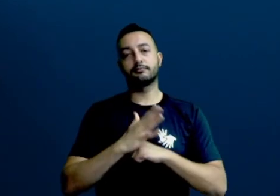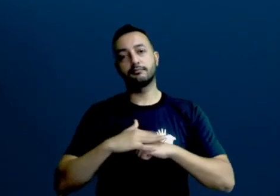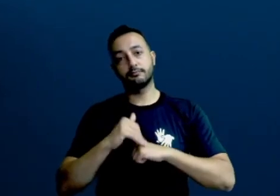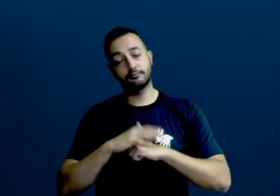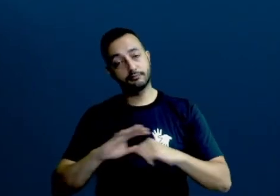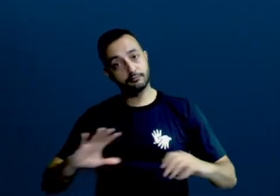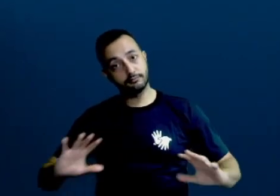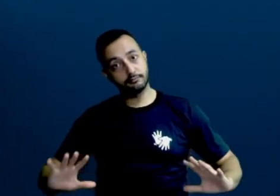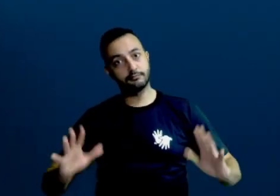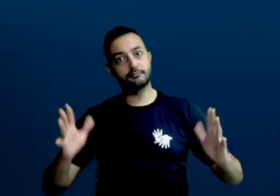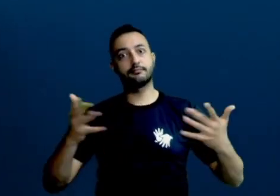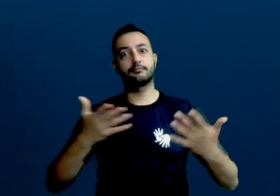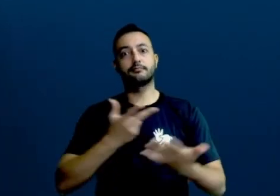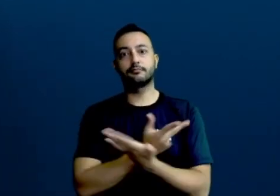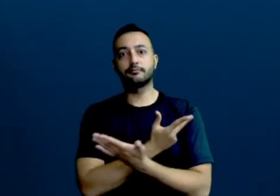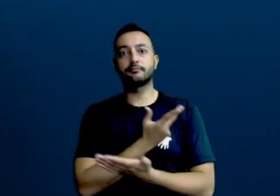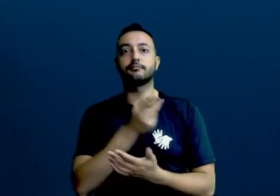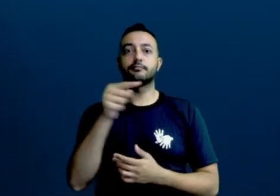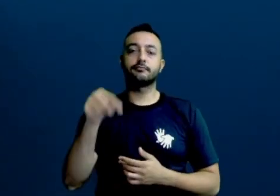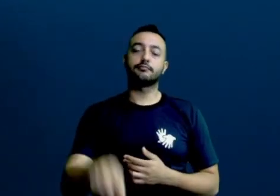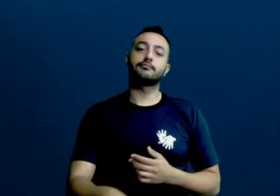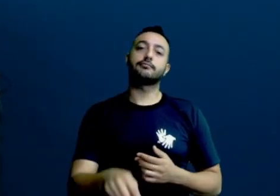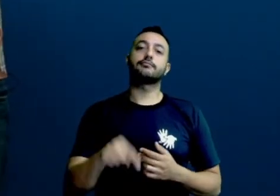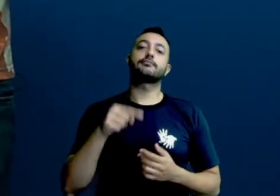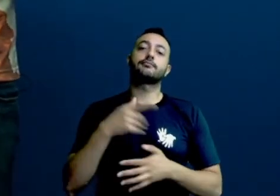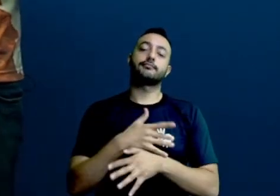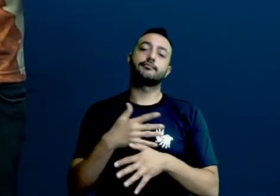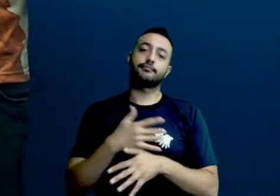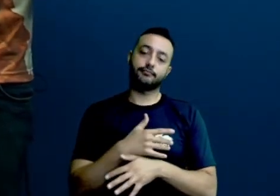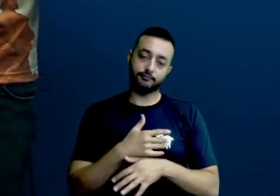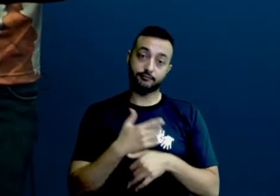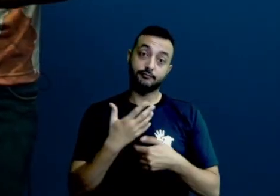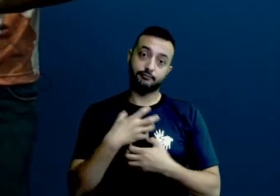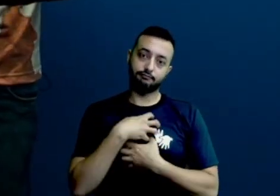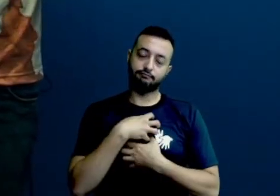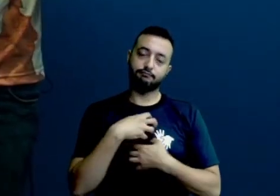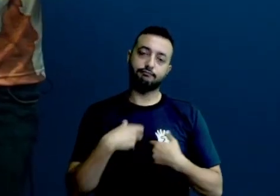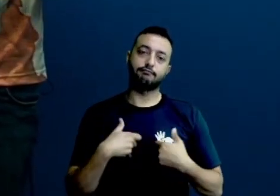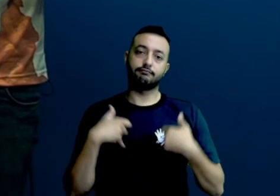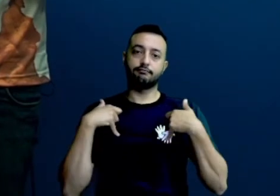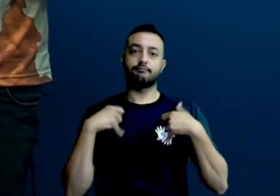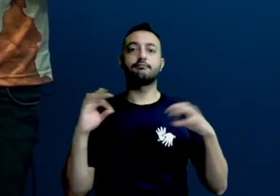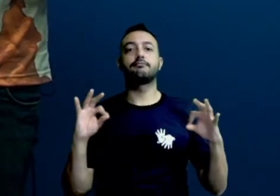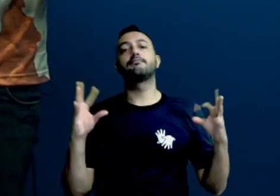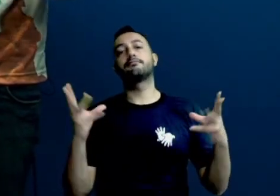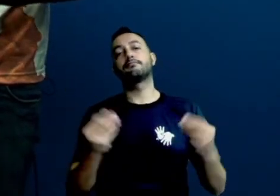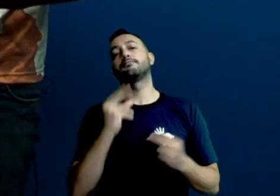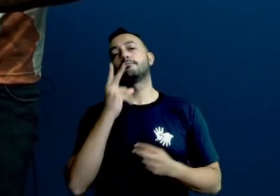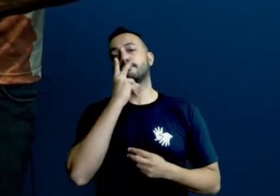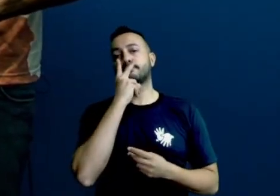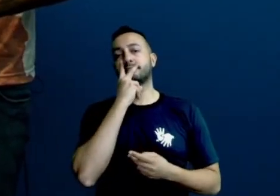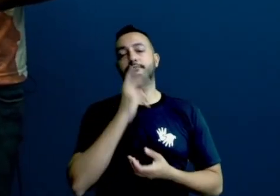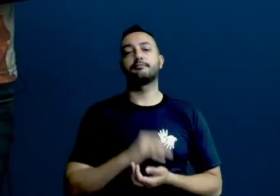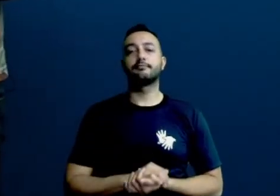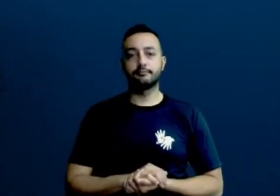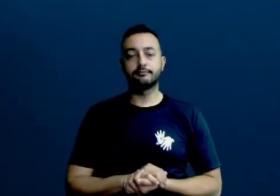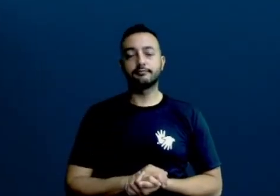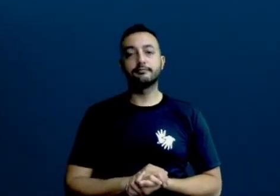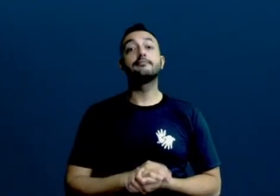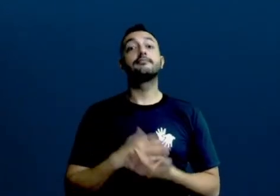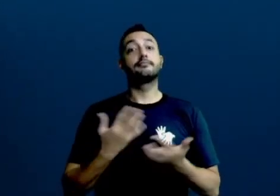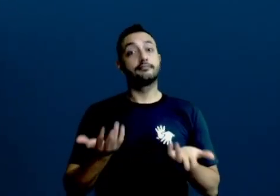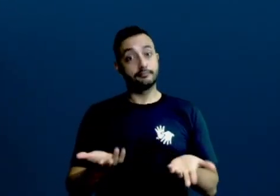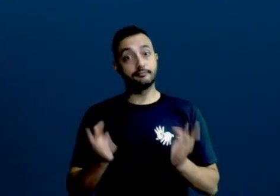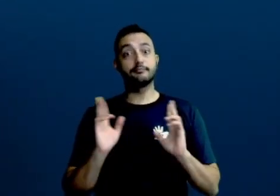carinho de um evento histórico tão importante que aconteceu aqui na nossa cidade e que é um motivo de orgulho para o vitoriense Tá